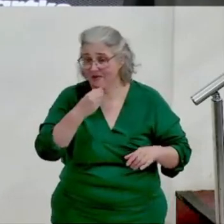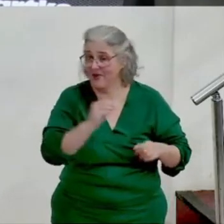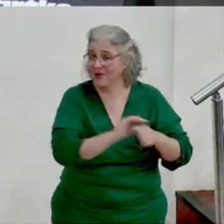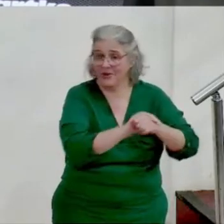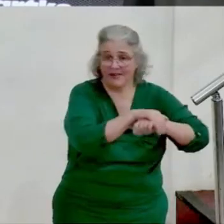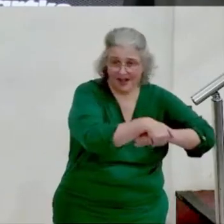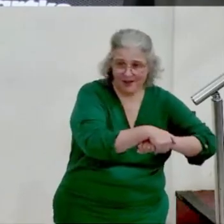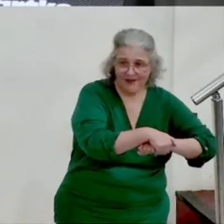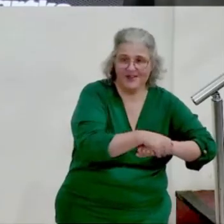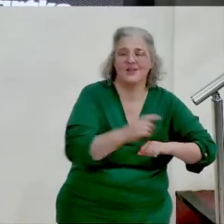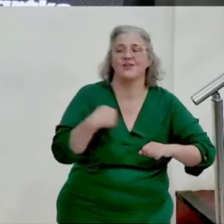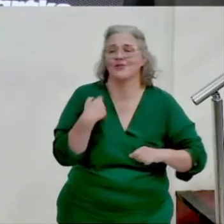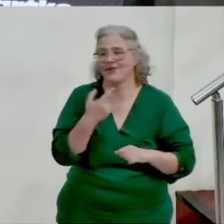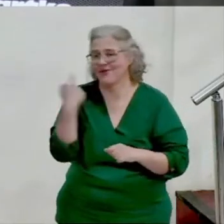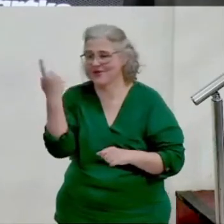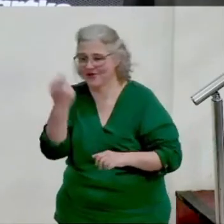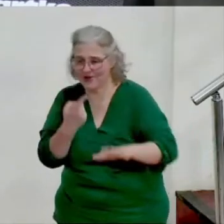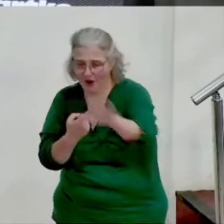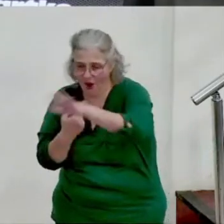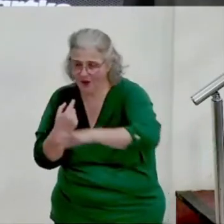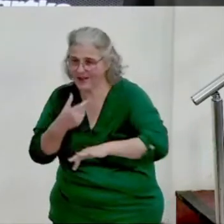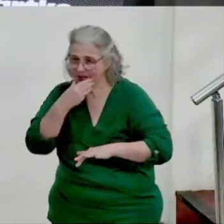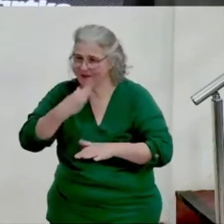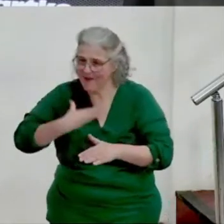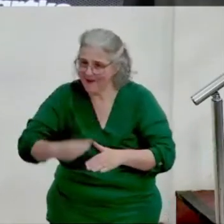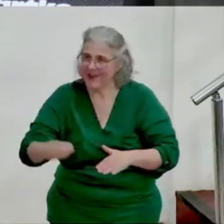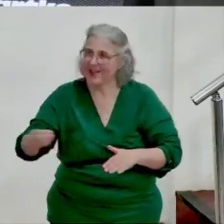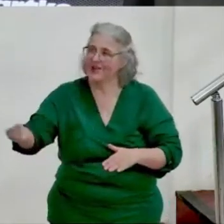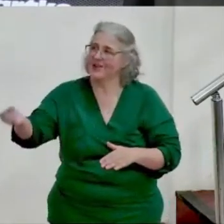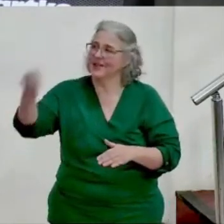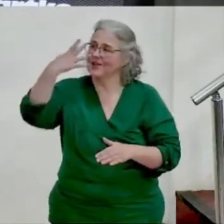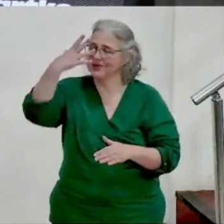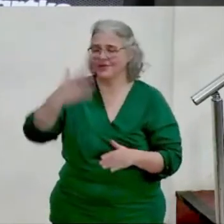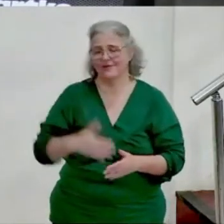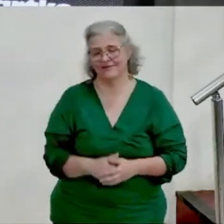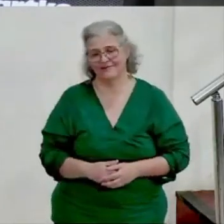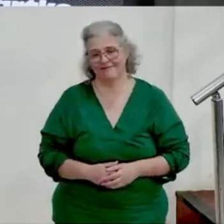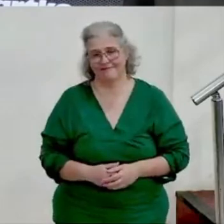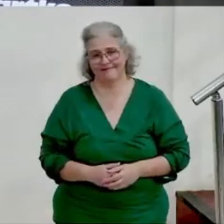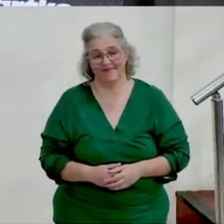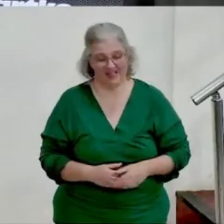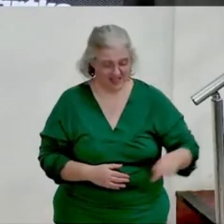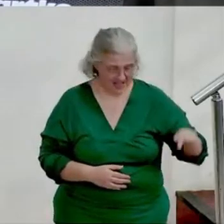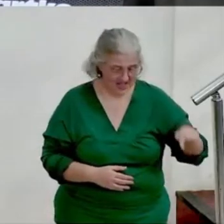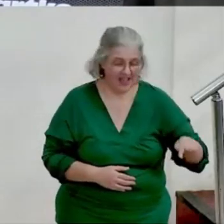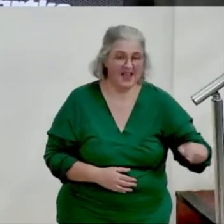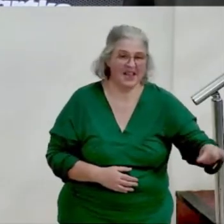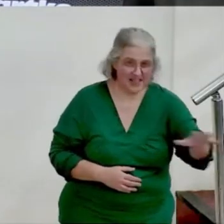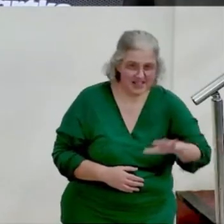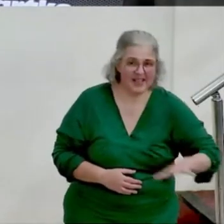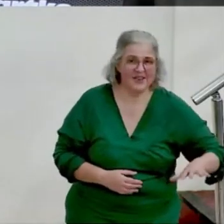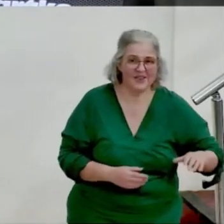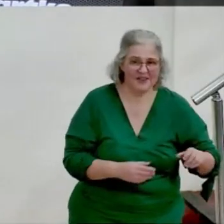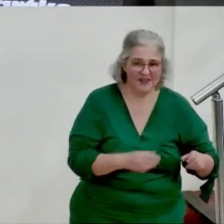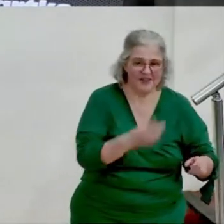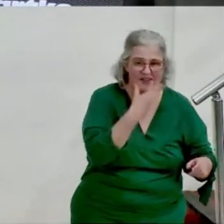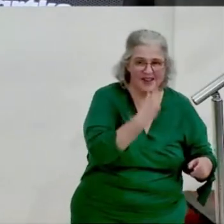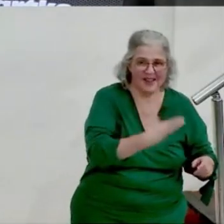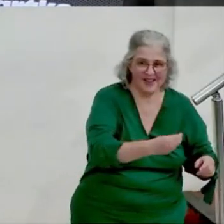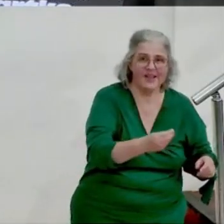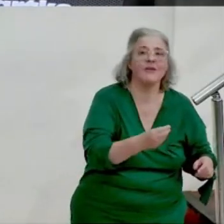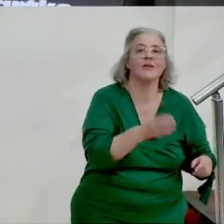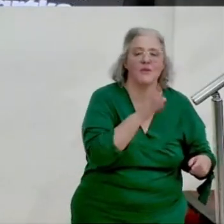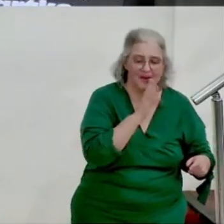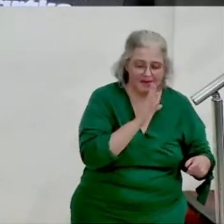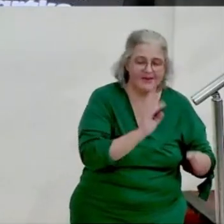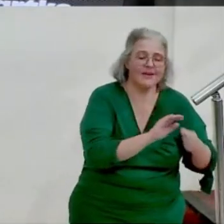clara, é muito direta. Filhos das trevas conhecerão verdadeiras trevas no dia do Senhor.